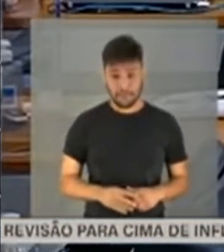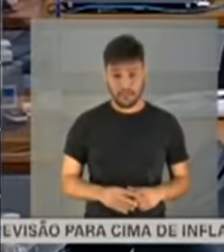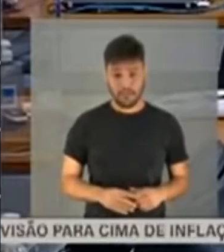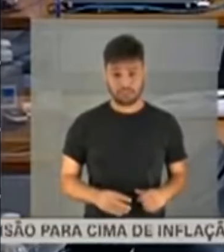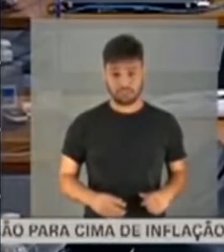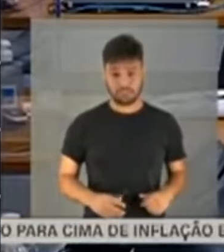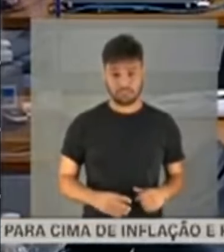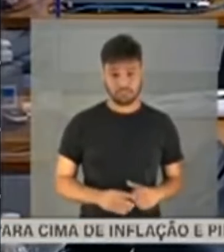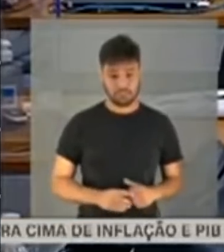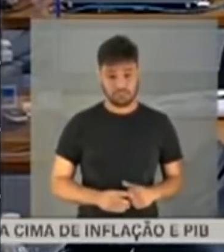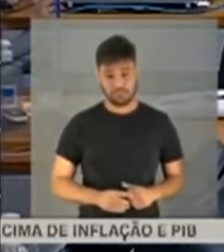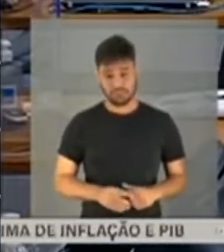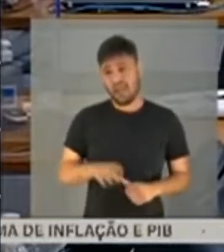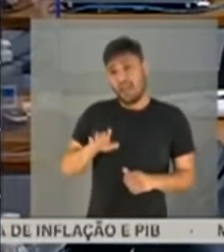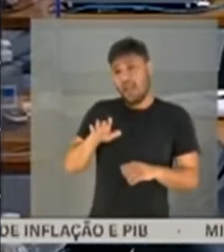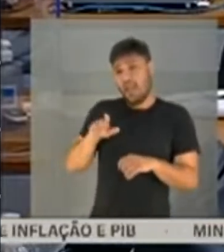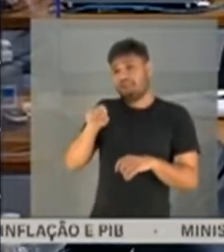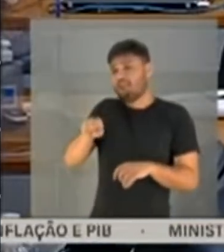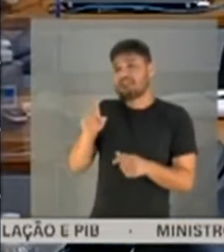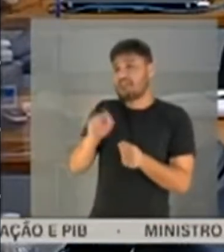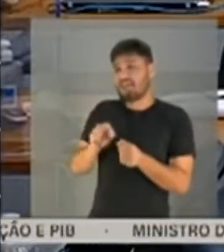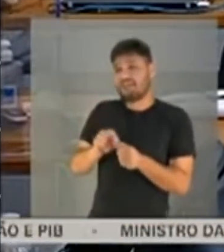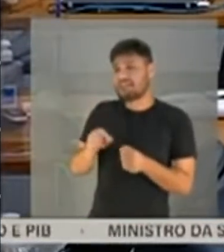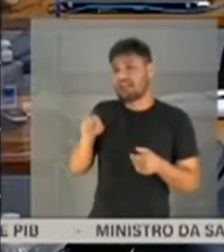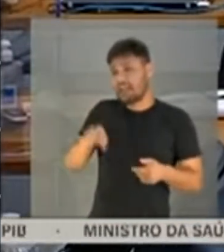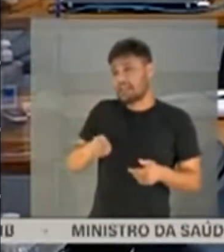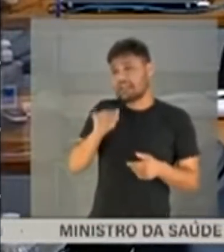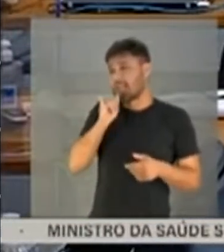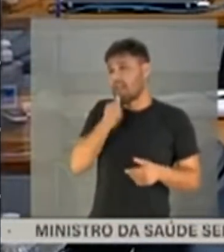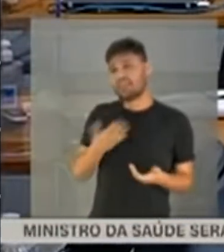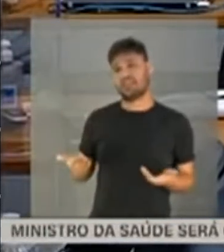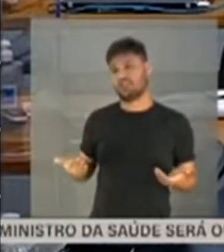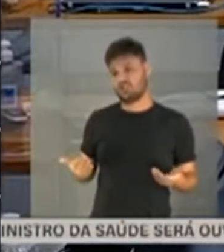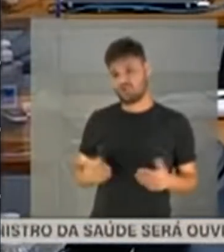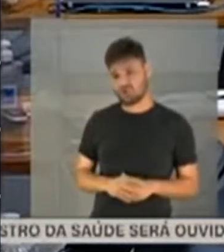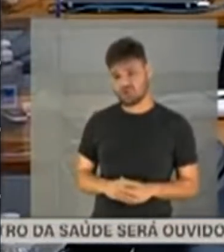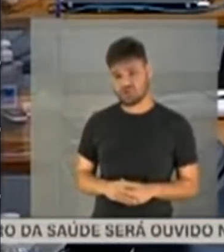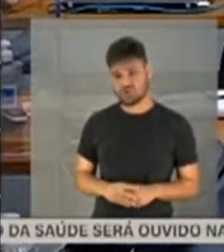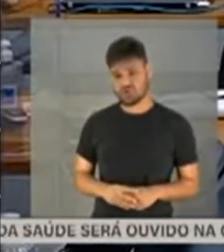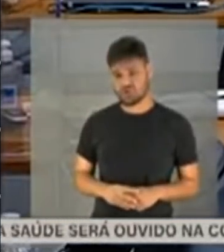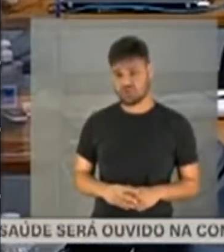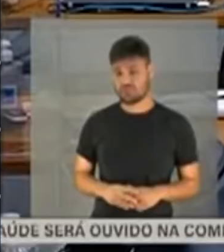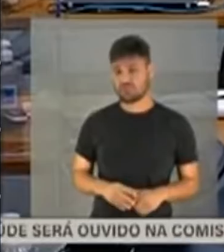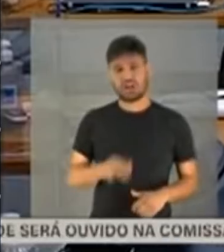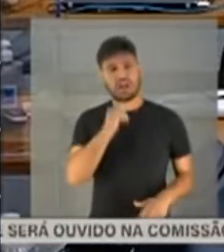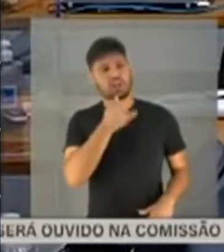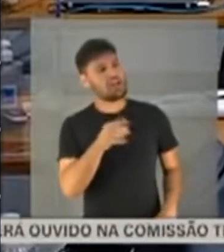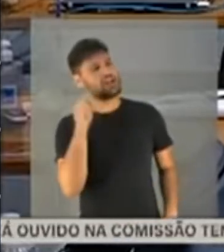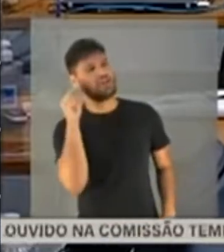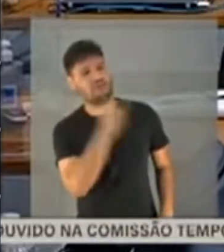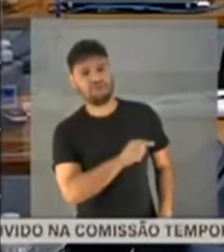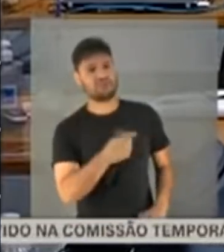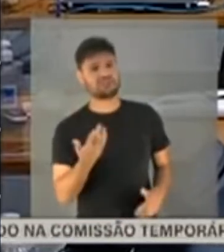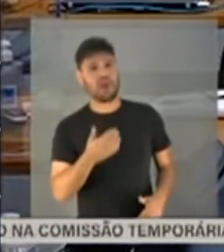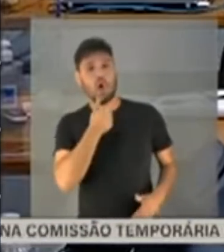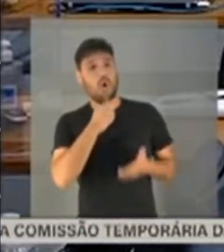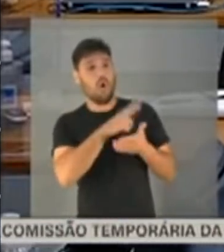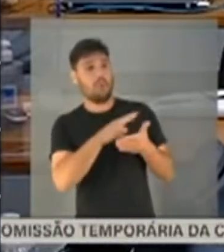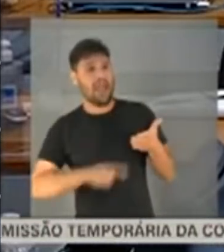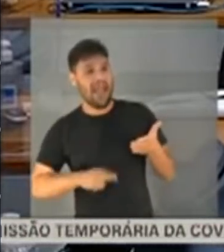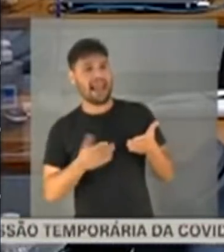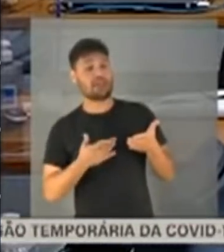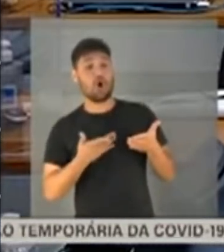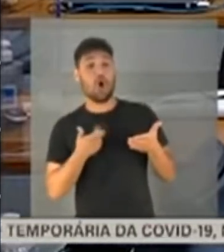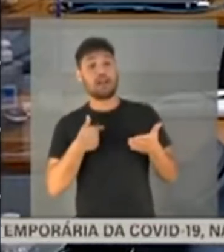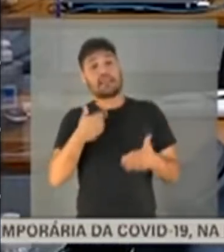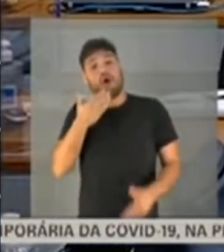O caso Fauci, senador. O papel que Vossa Excelência está fazendo aqui também é deprimente. Não é. É deprimente é Vossa Excelência, relator da matéria